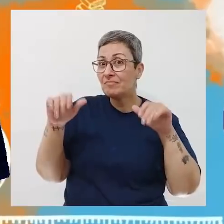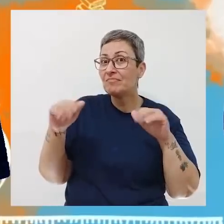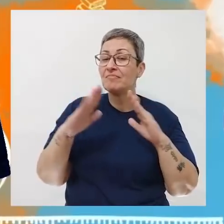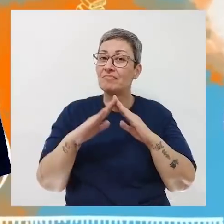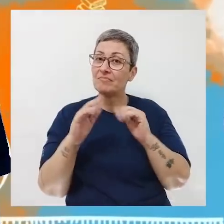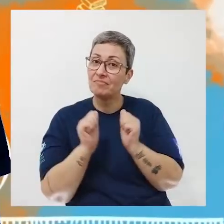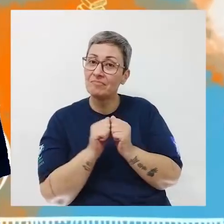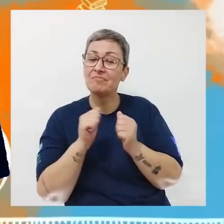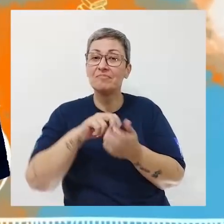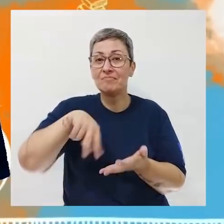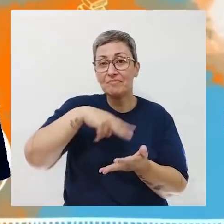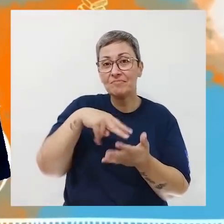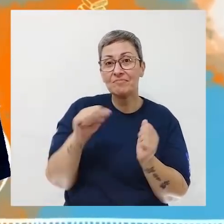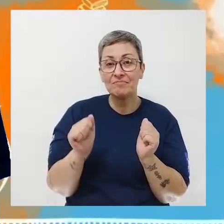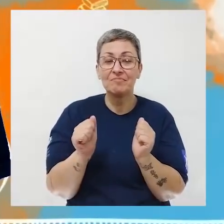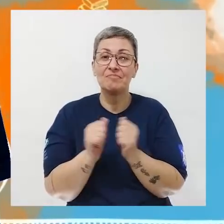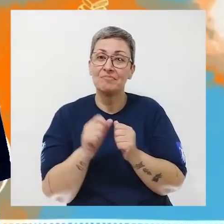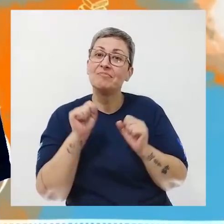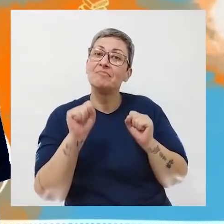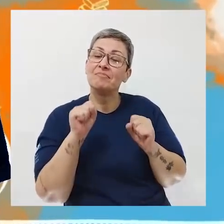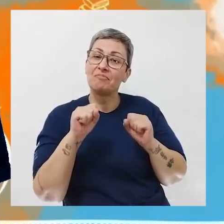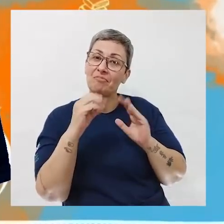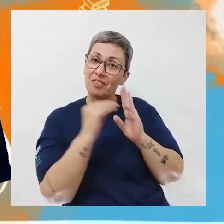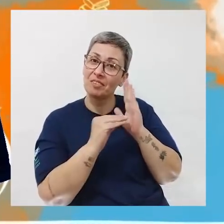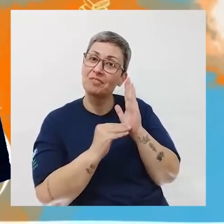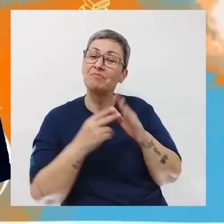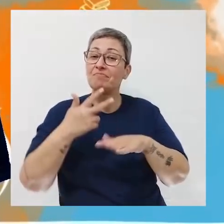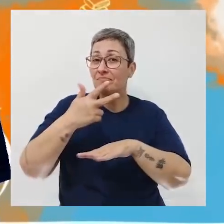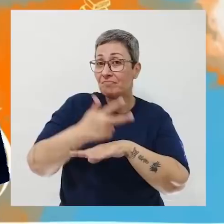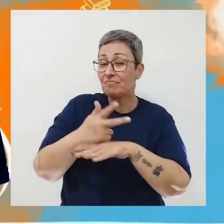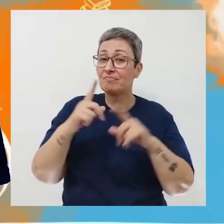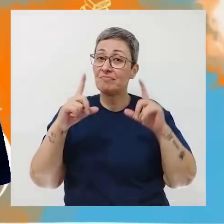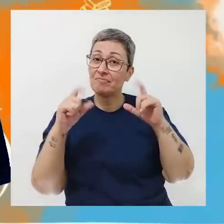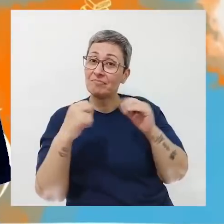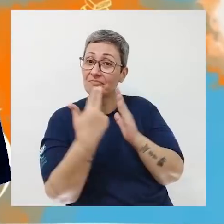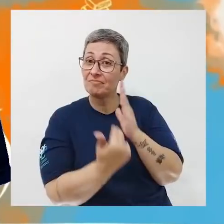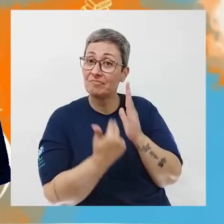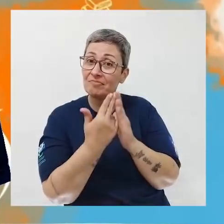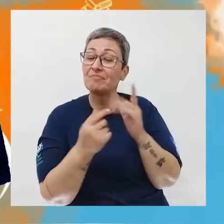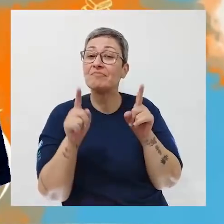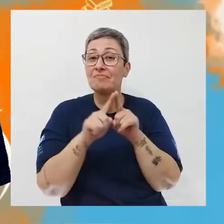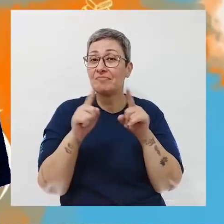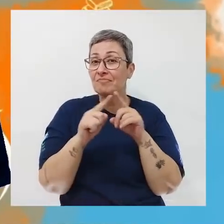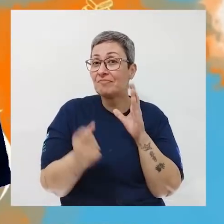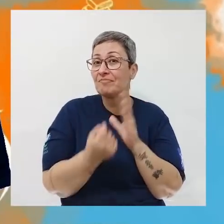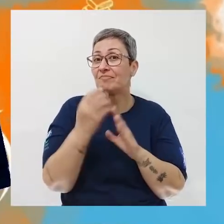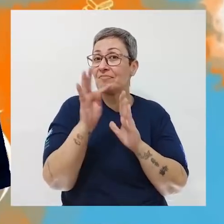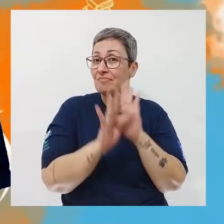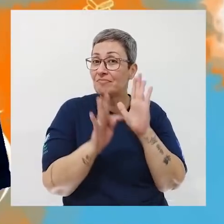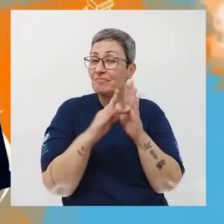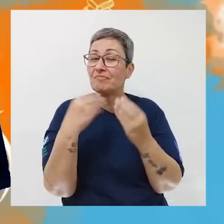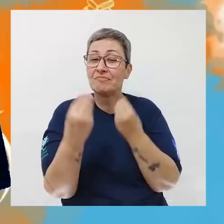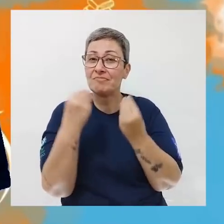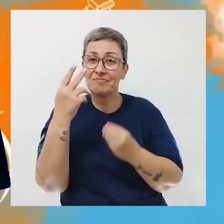aí com você para dançar junto. Você pode registrar através de um vídeo, foto, desenho, até mesmo criar um texto